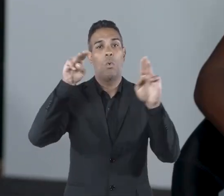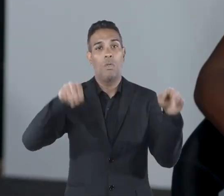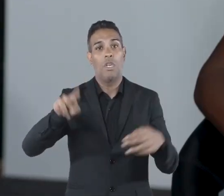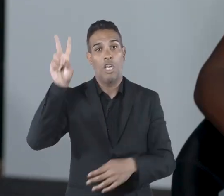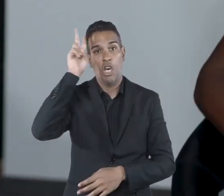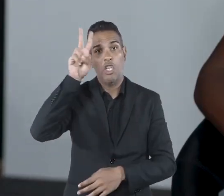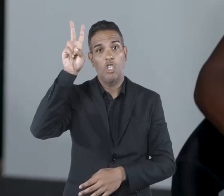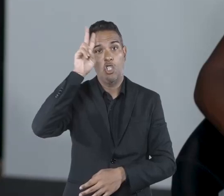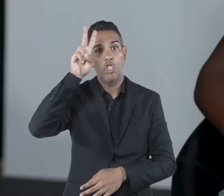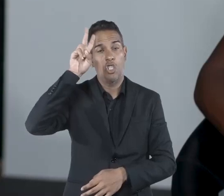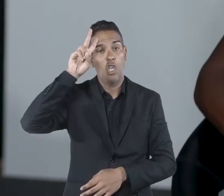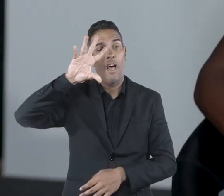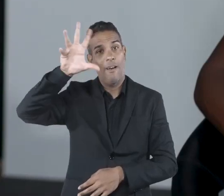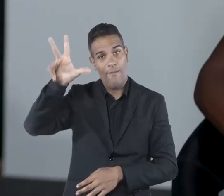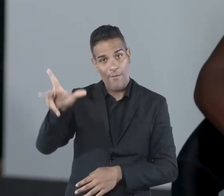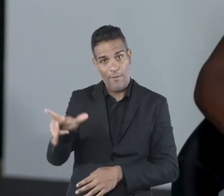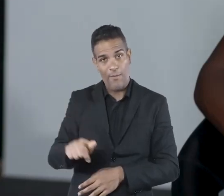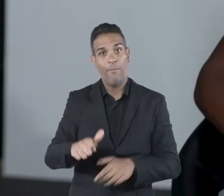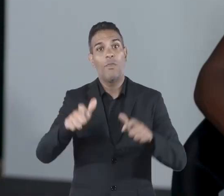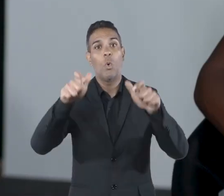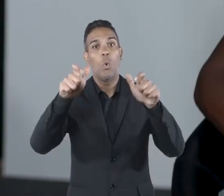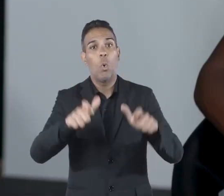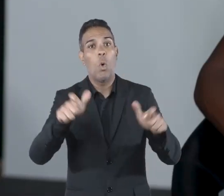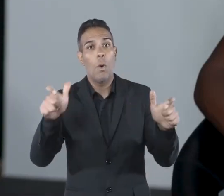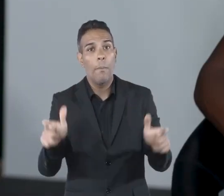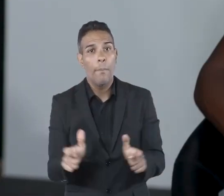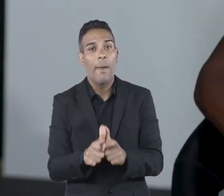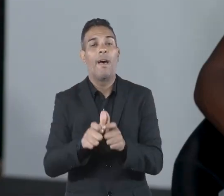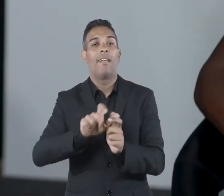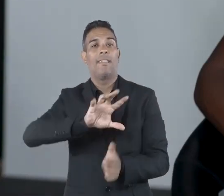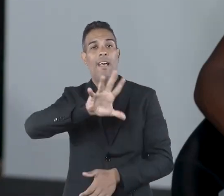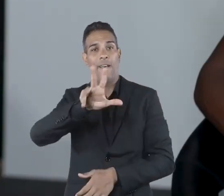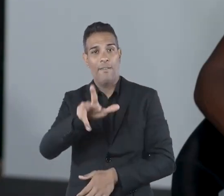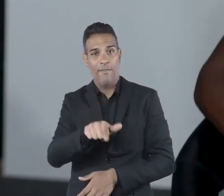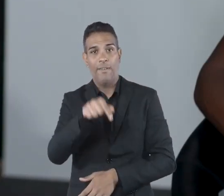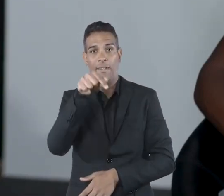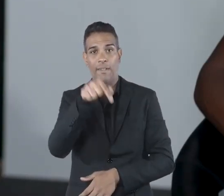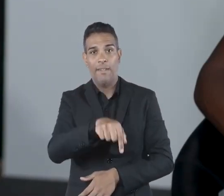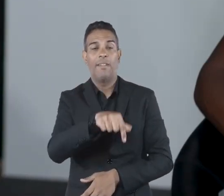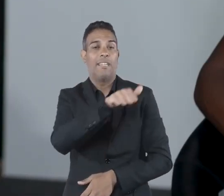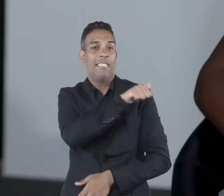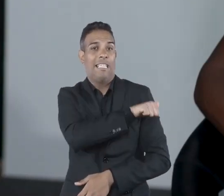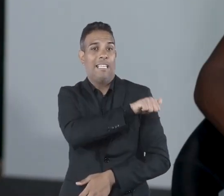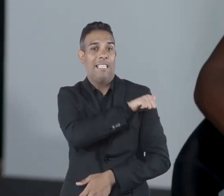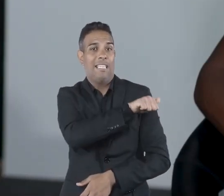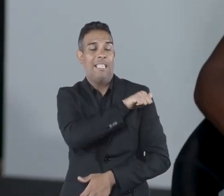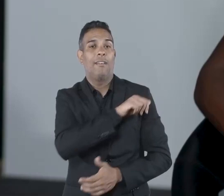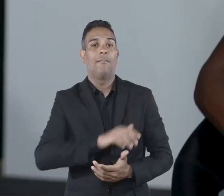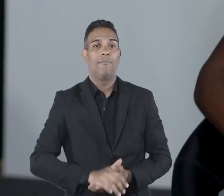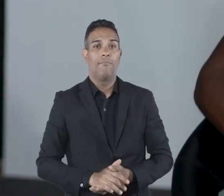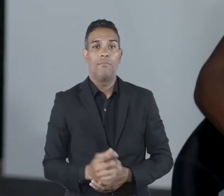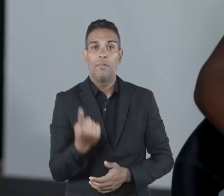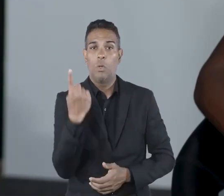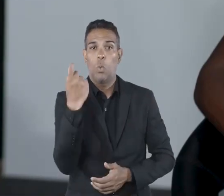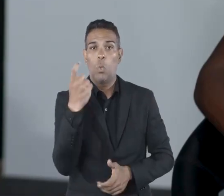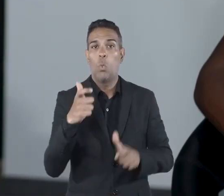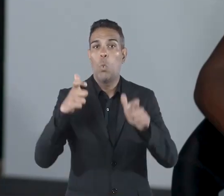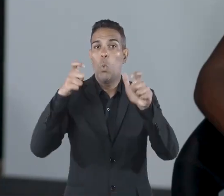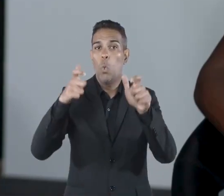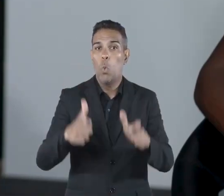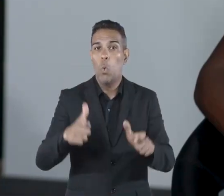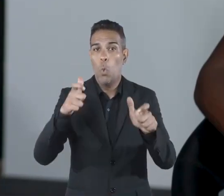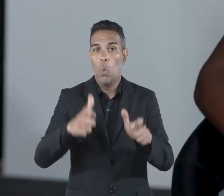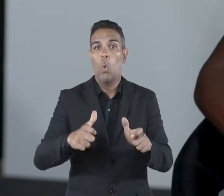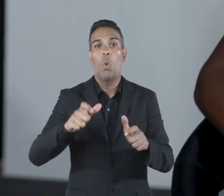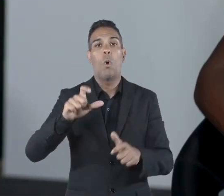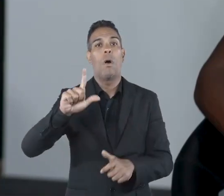espaço, que é o MUCAB, Museu Histórico da Cultura Afro-Brasileira, que fica aqui na Pequena África. Então